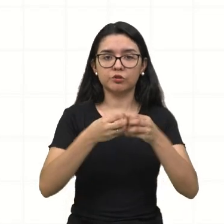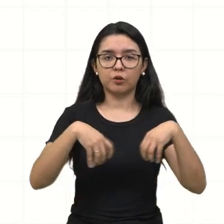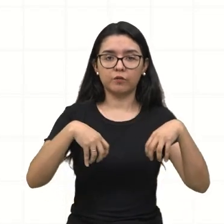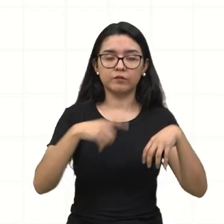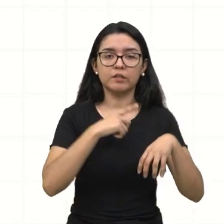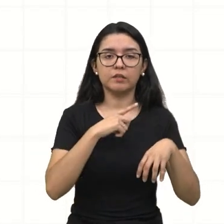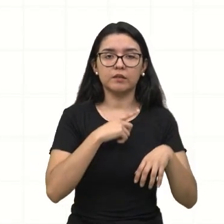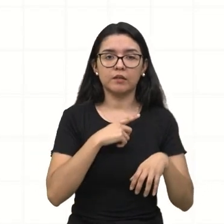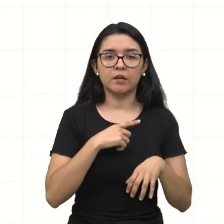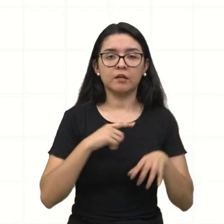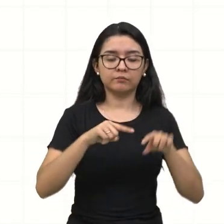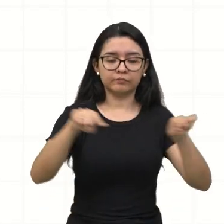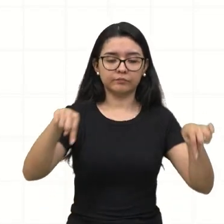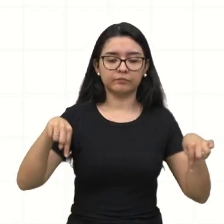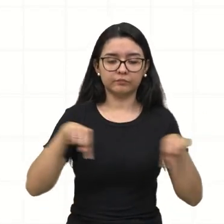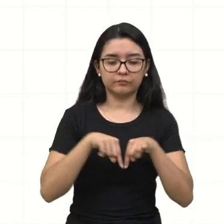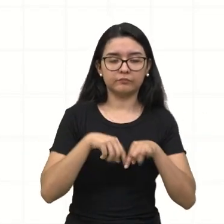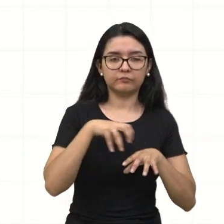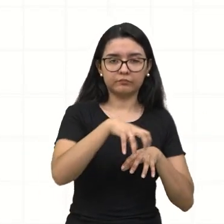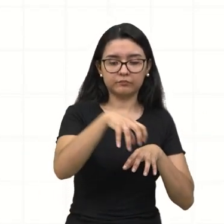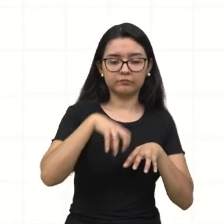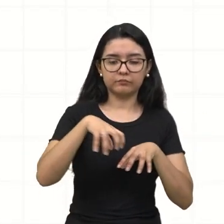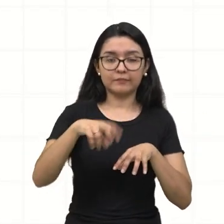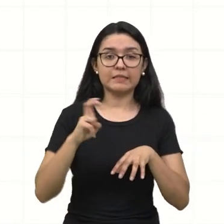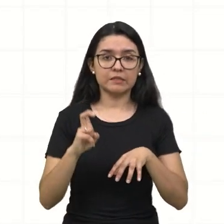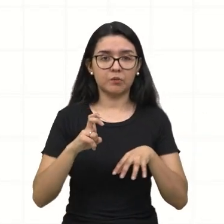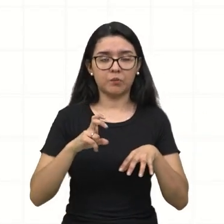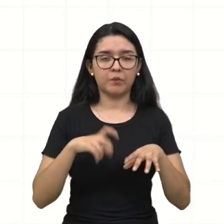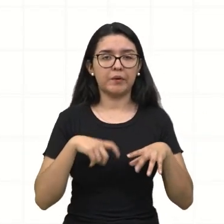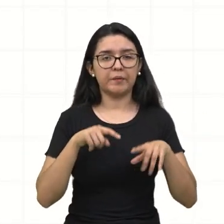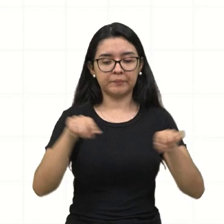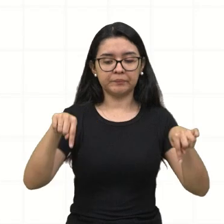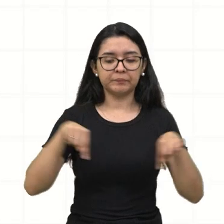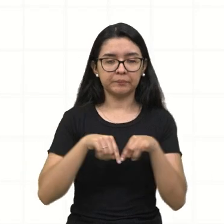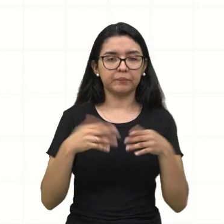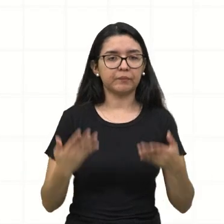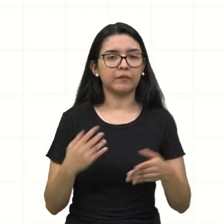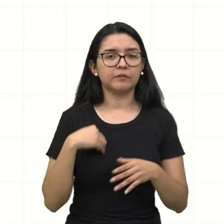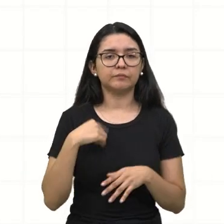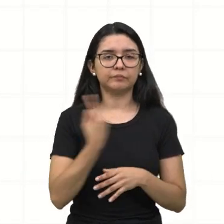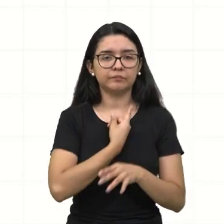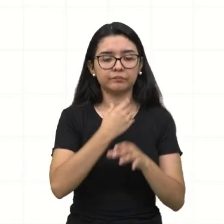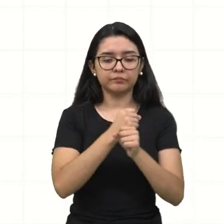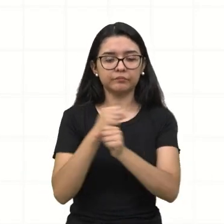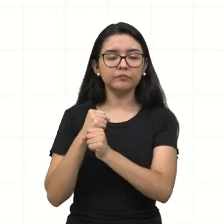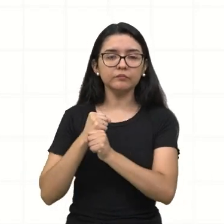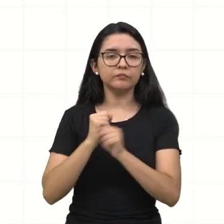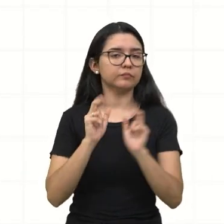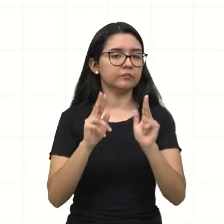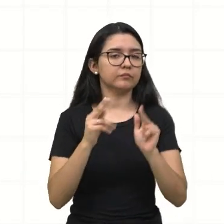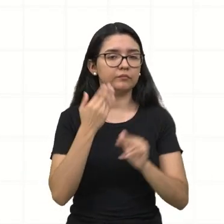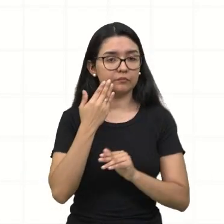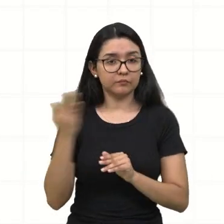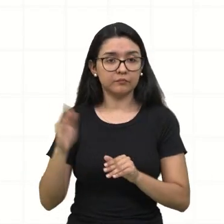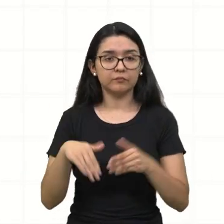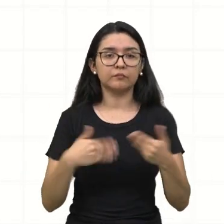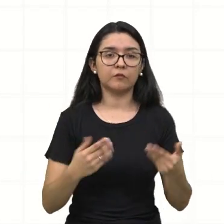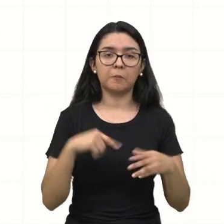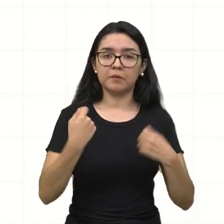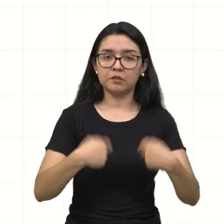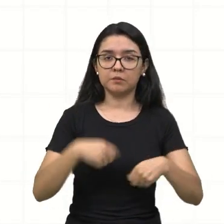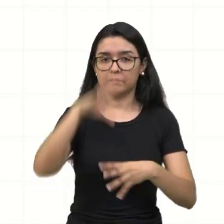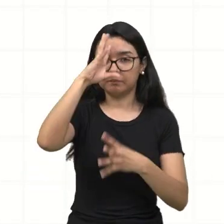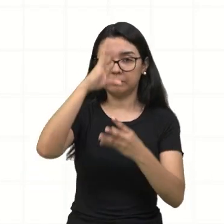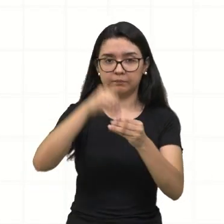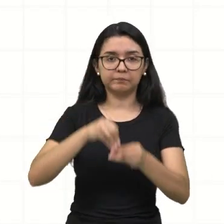em 5 caixas. Então, é importante nós, ao resolvermos problemas dessa natureza, fazer uma